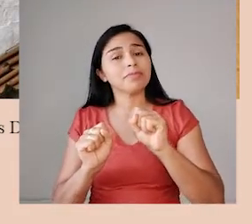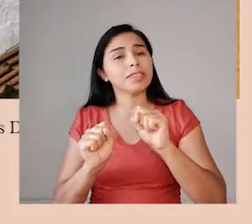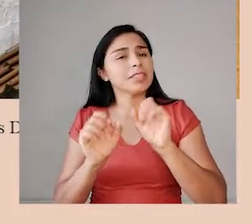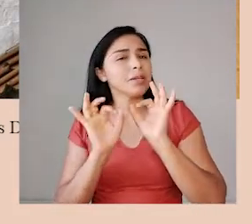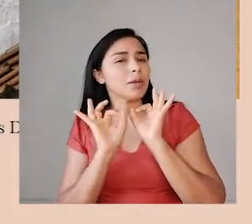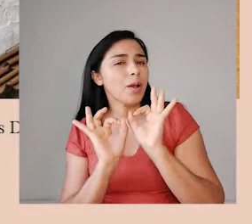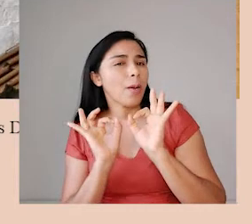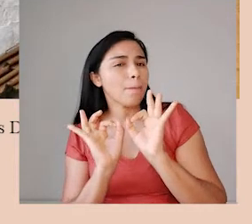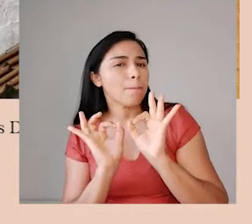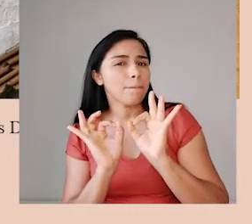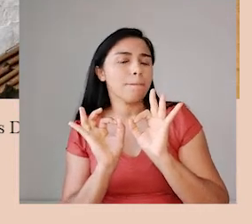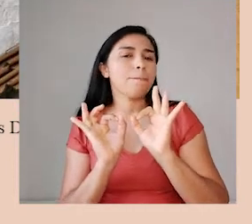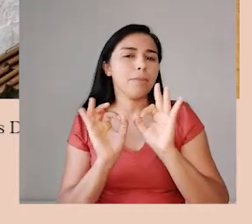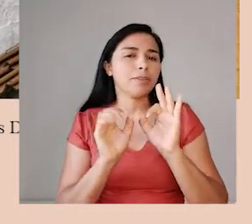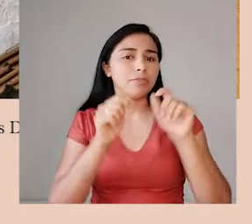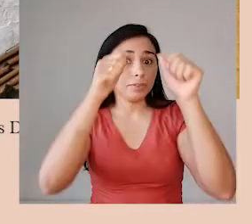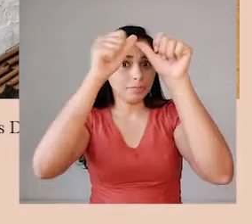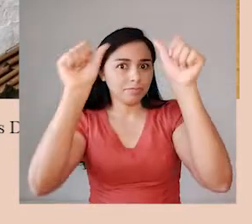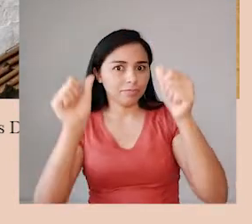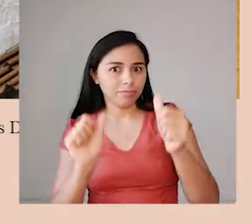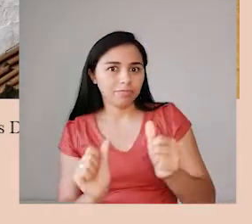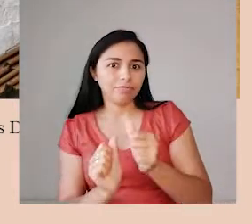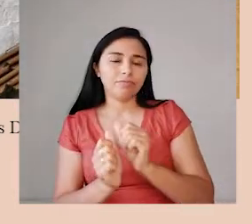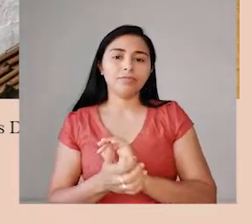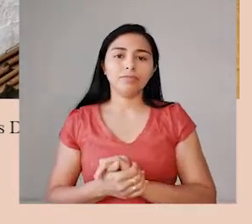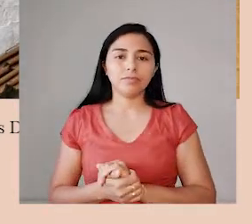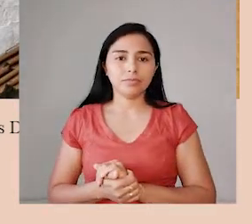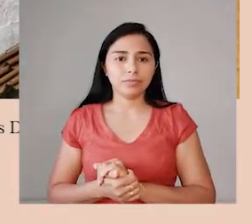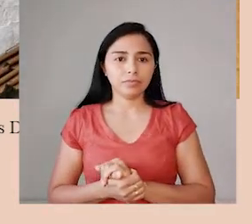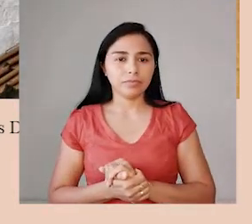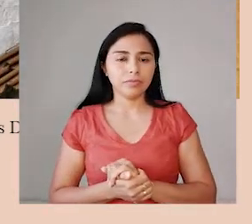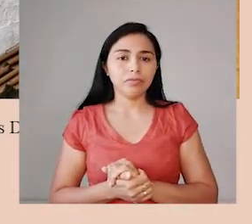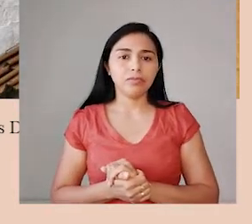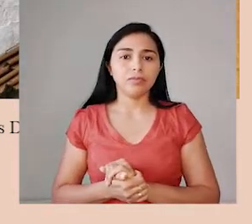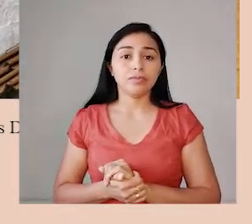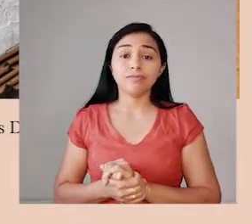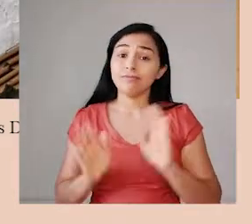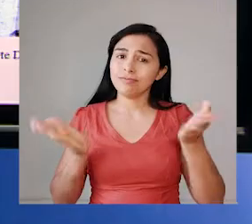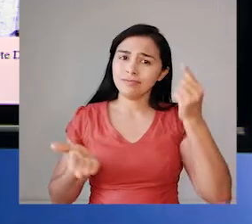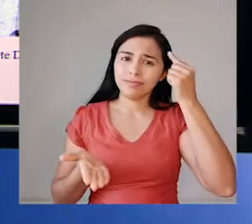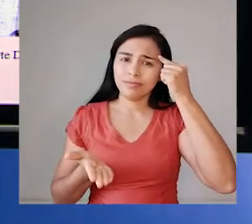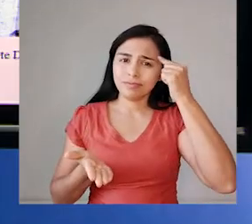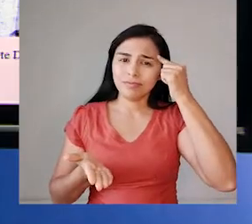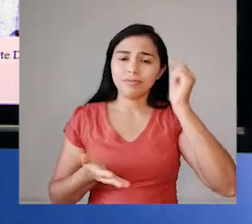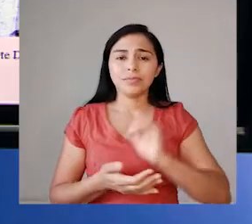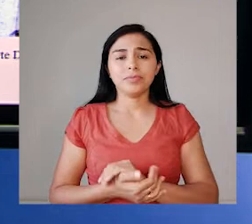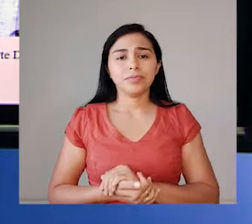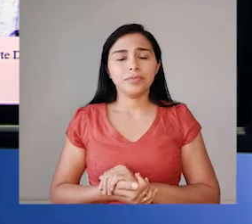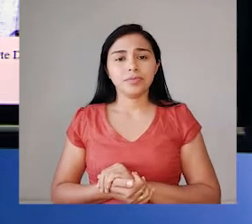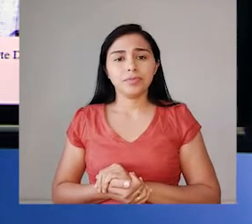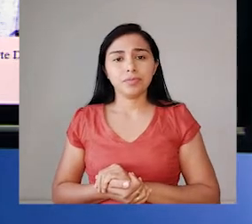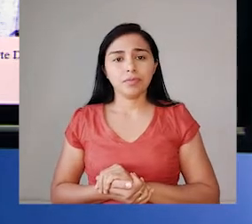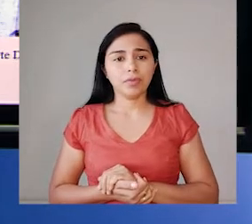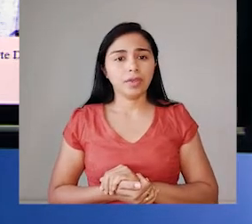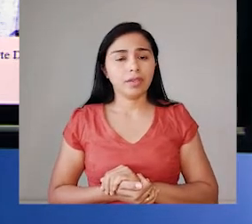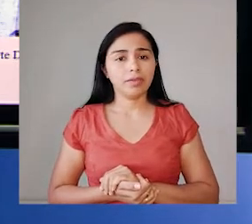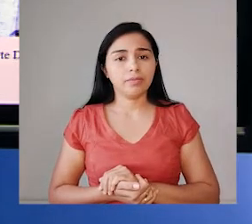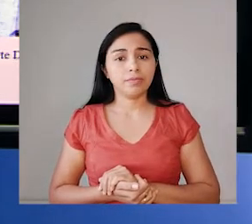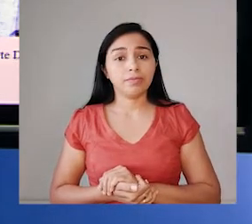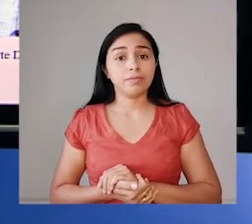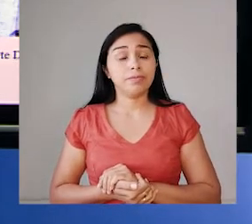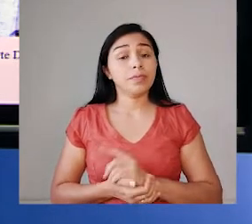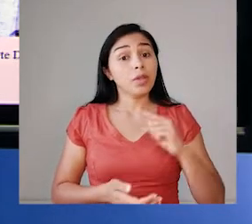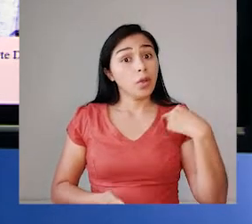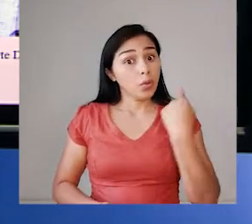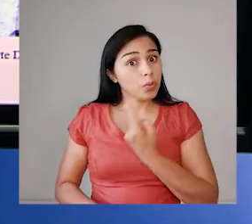escultura. Vamos pensar um pouquinho sobre a ovelha negra? No nosso imaginário, o que ovelha